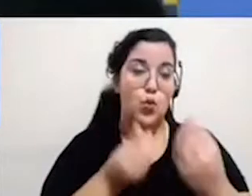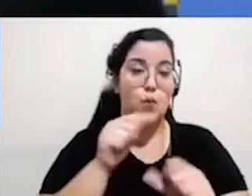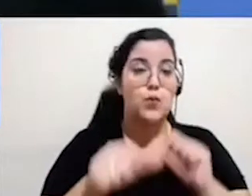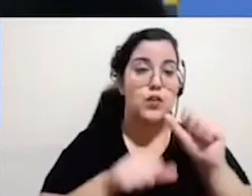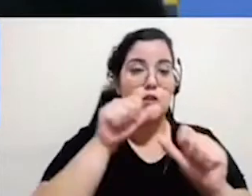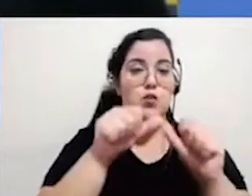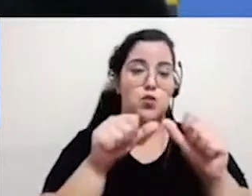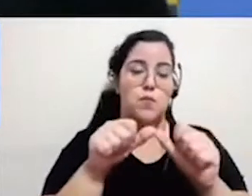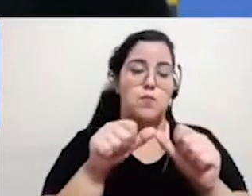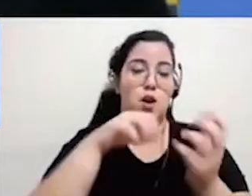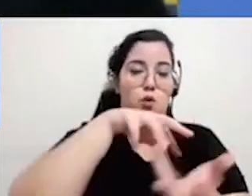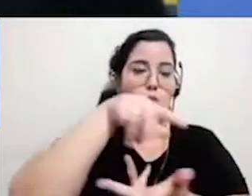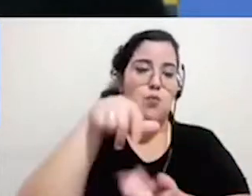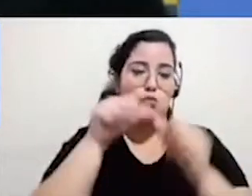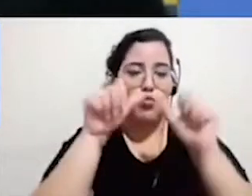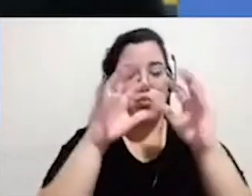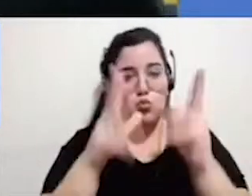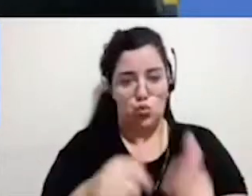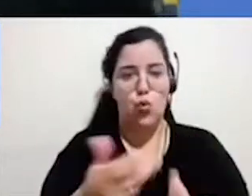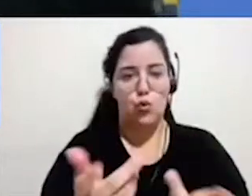digital do mundo inteiro.